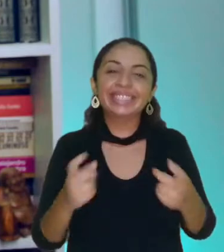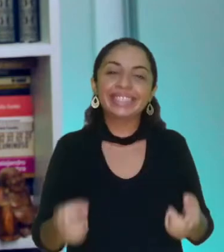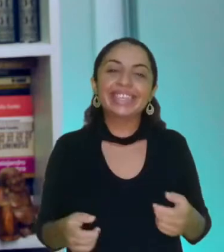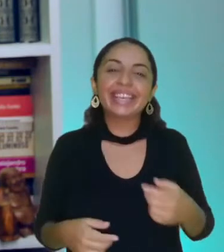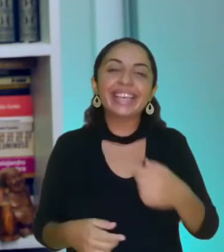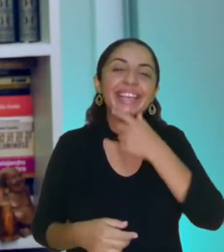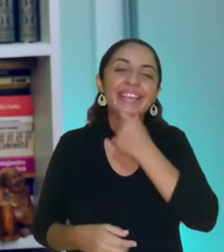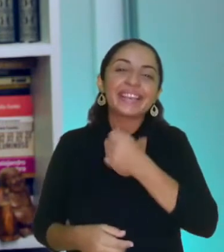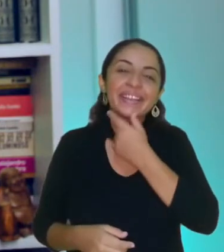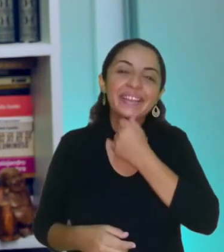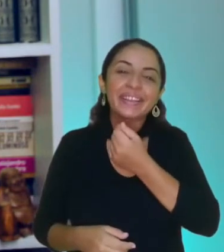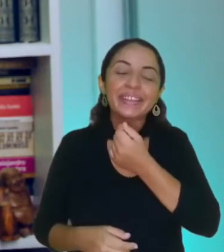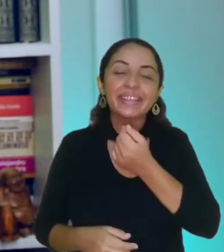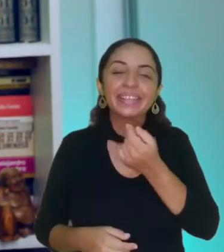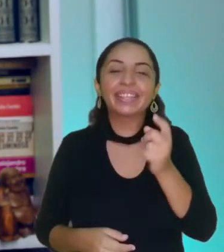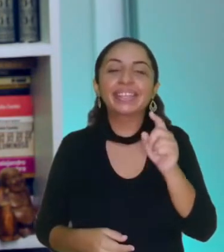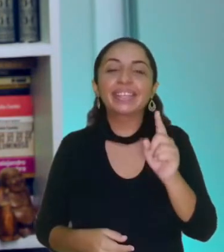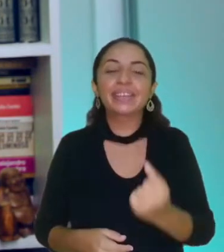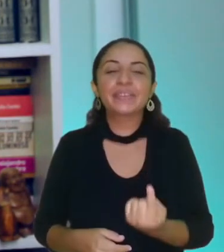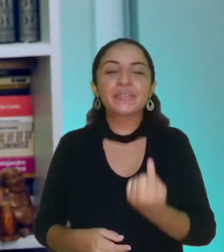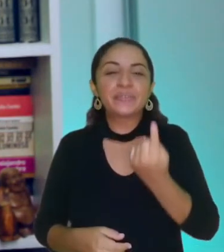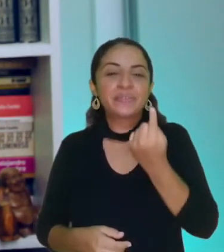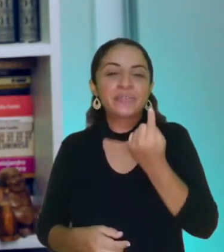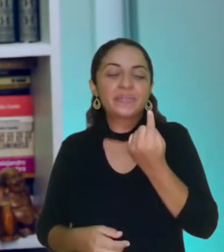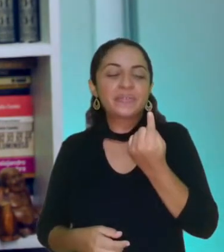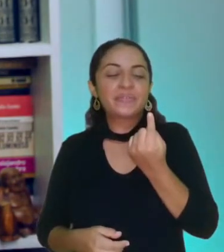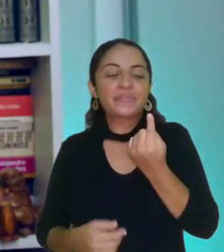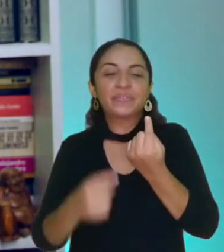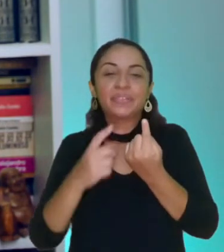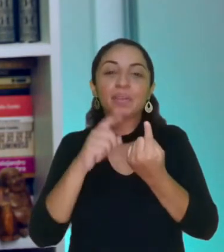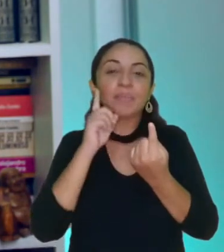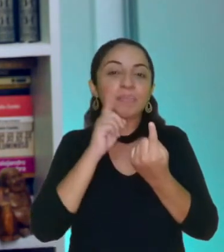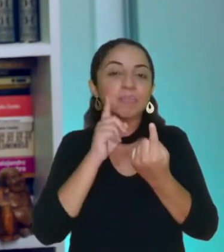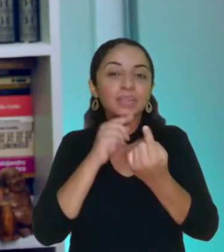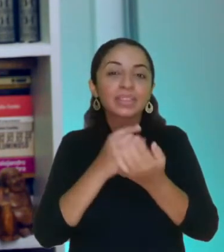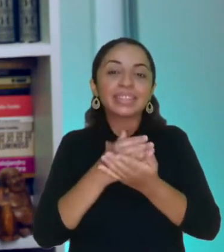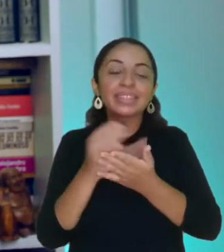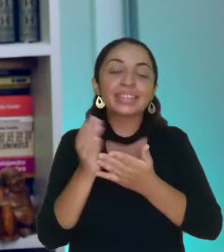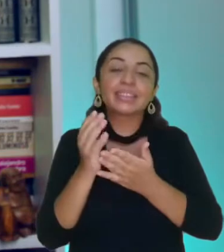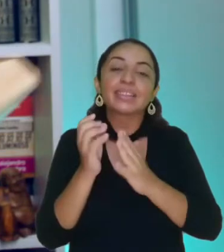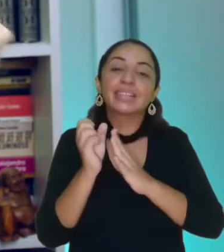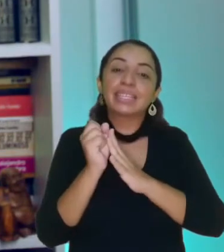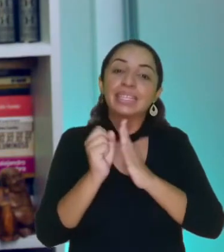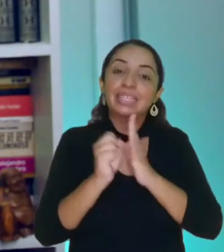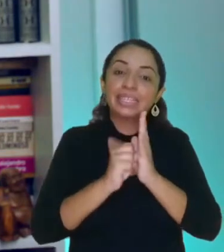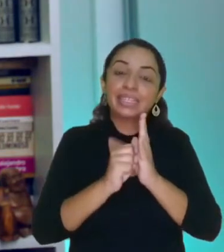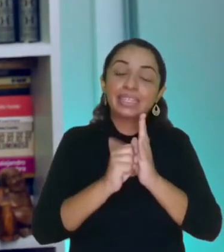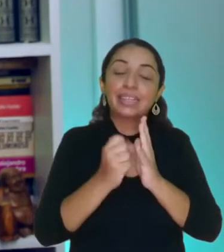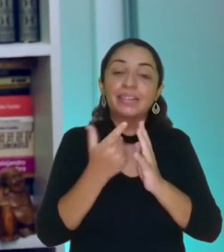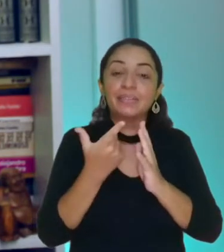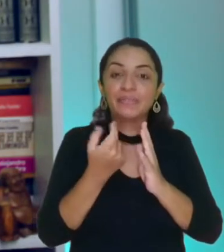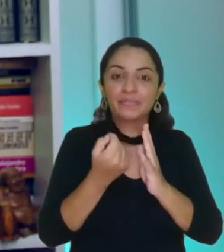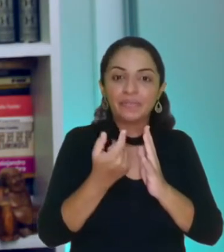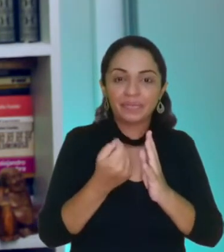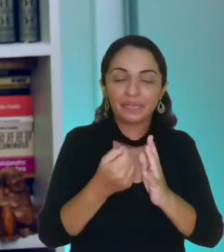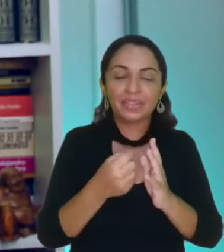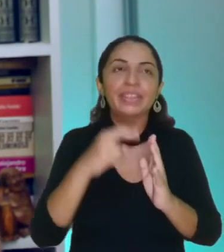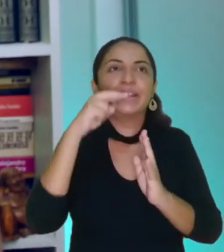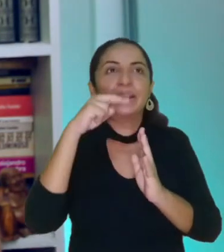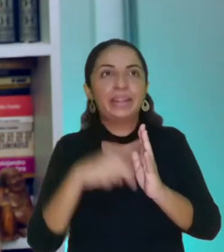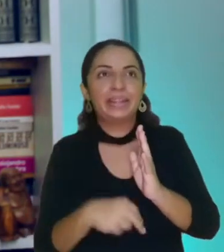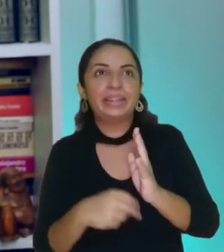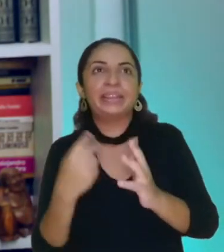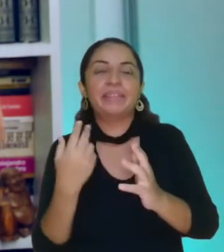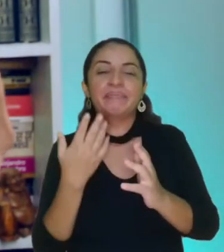excêntrico milionário Jay Gatsby nos Estados Unidos do começo do século XX. Li nessa edição,